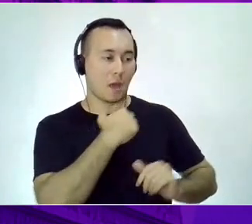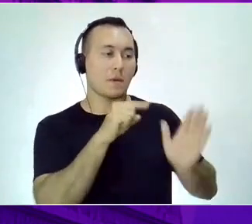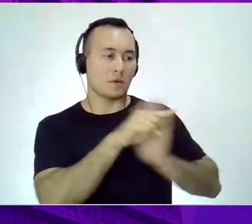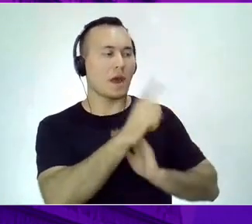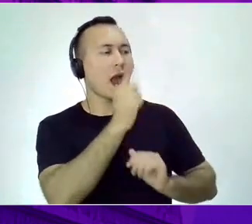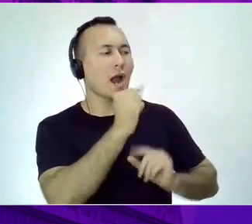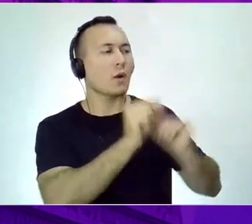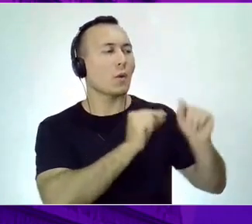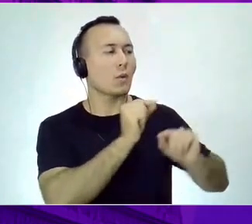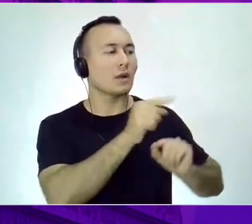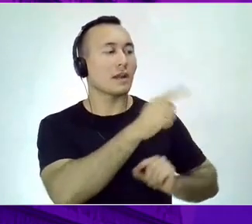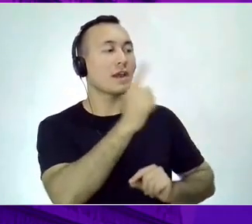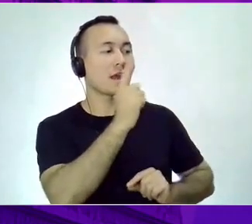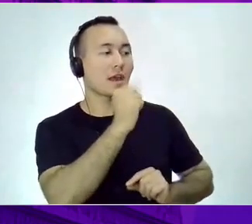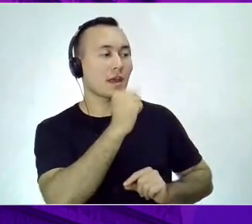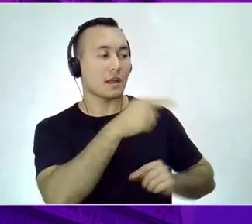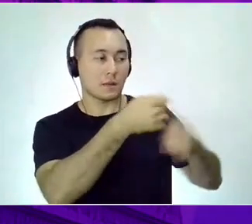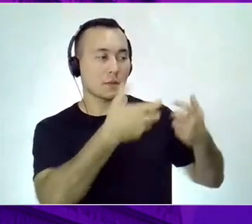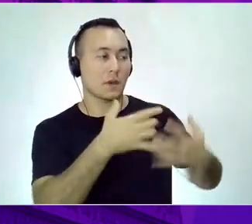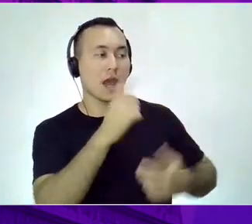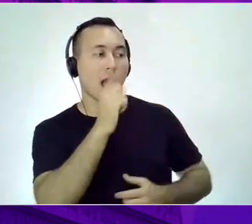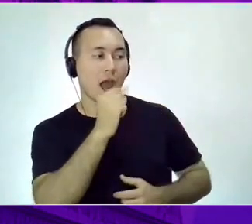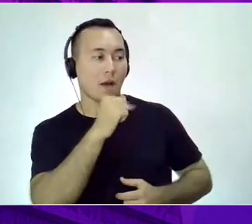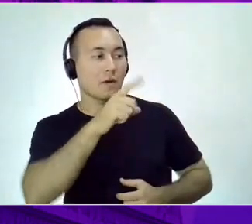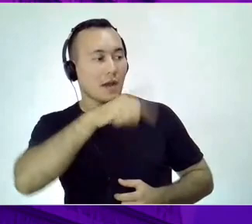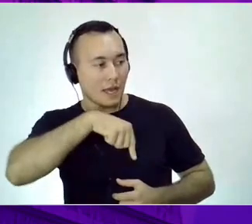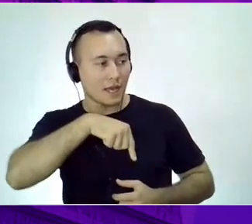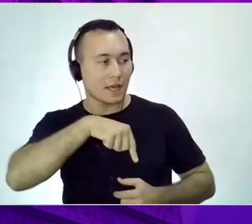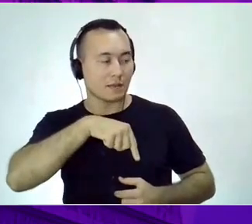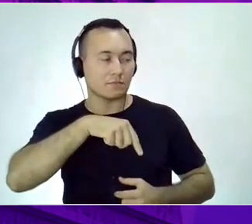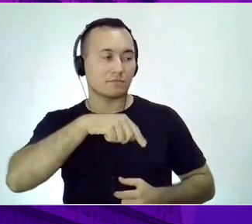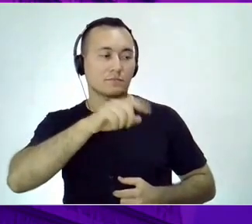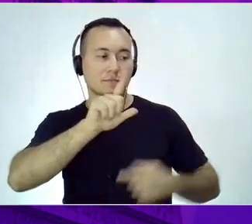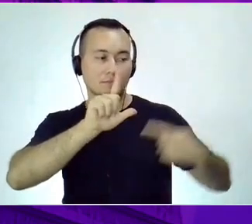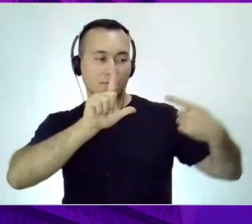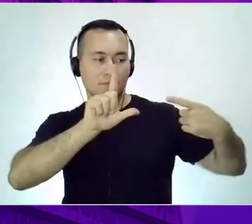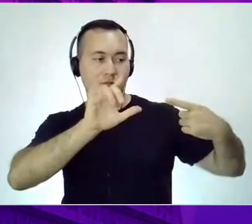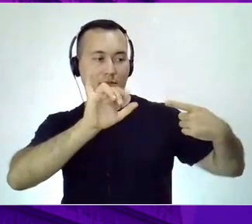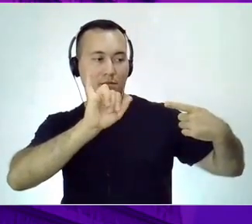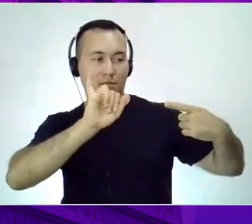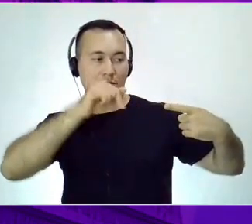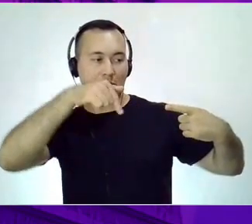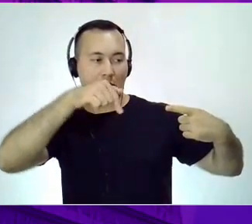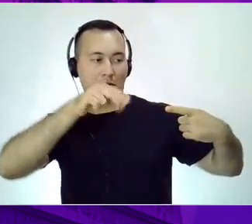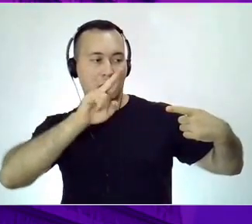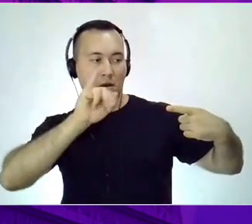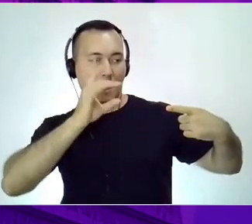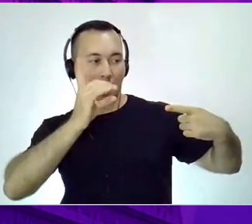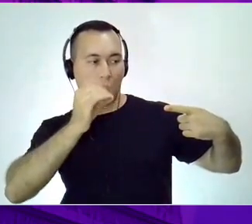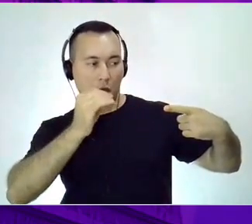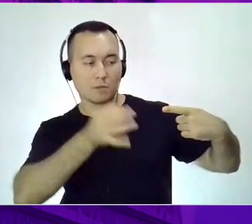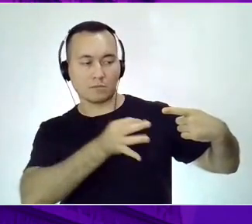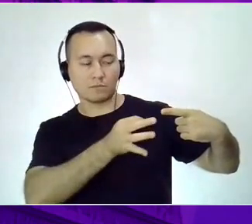estão corretamente... Estamos falando coisas diferentes, mas ambas são verdadeiras,